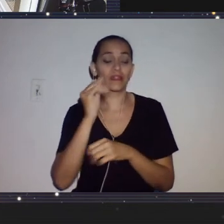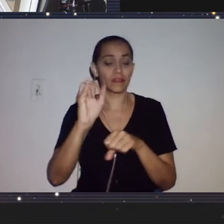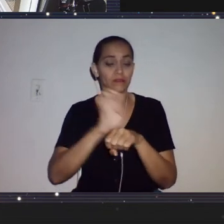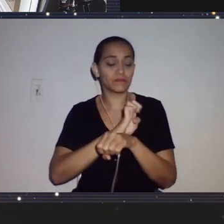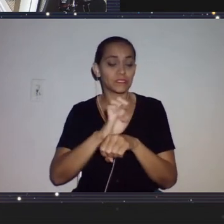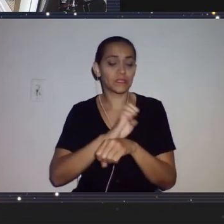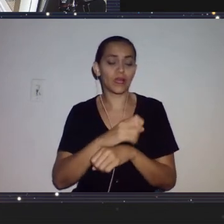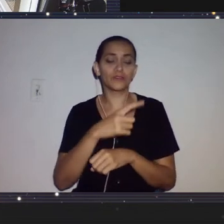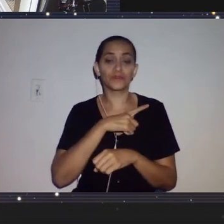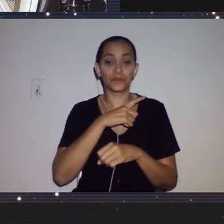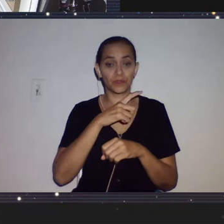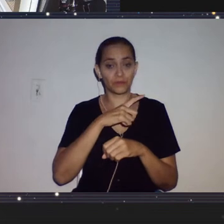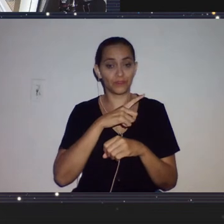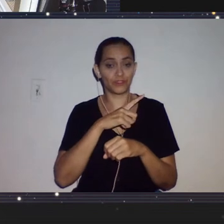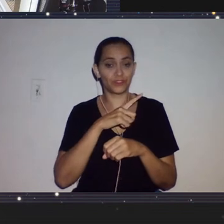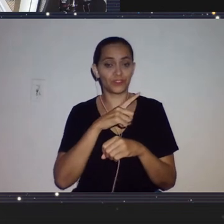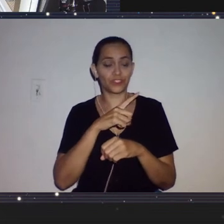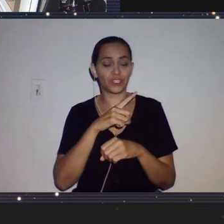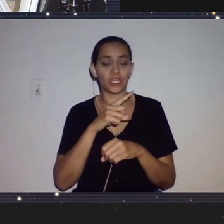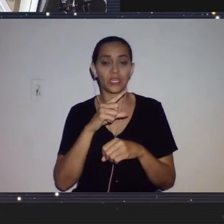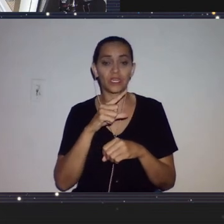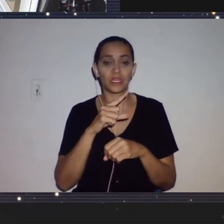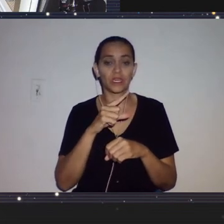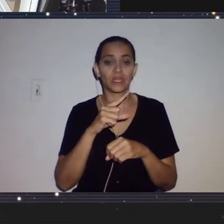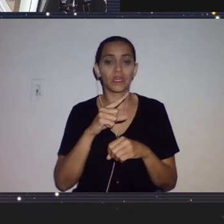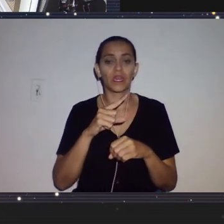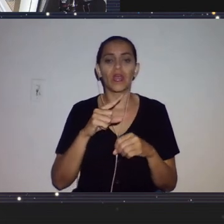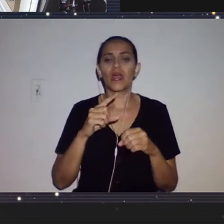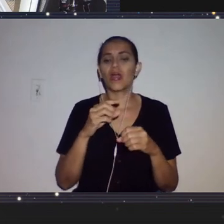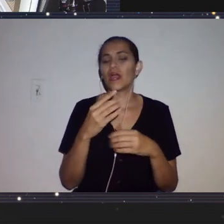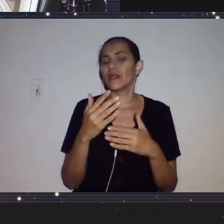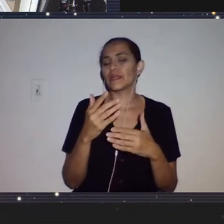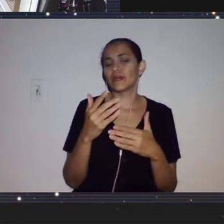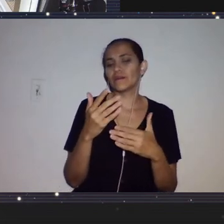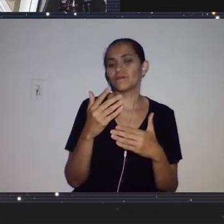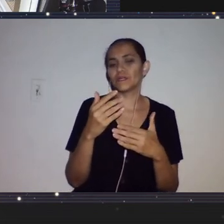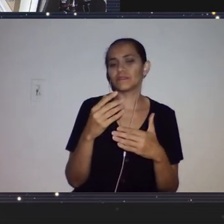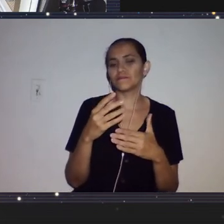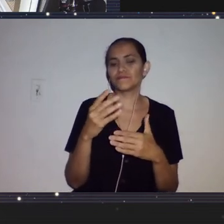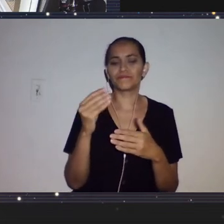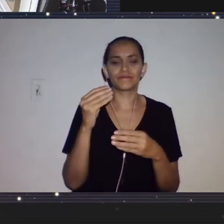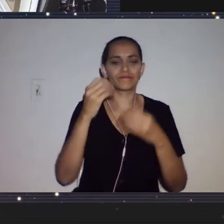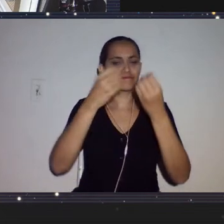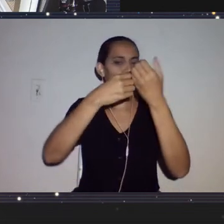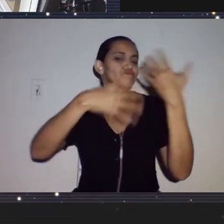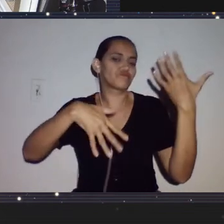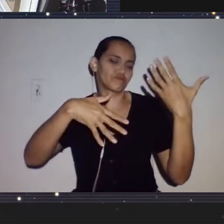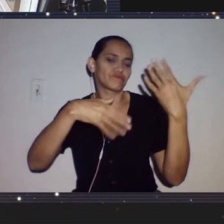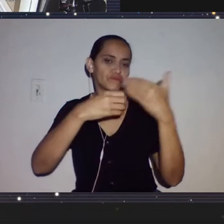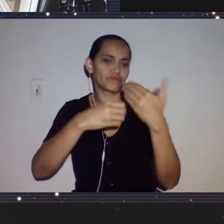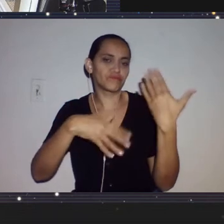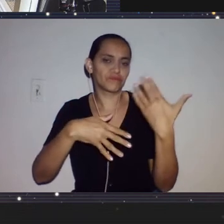era basicamente um pouco de experiência com maratona, então eu tinha feito algumas maratonas, mas assim, nada